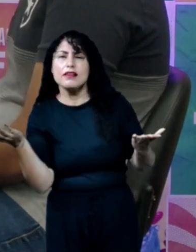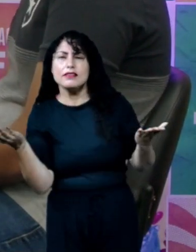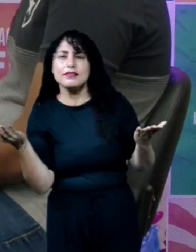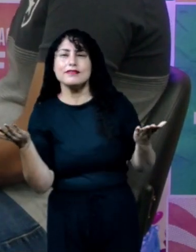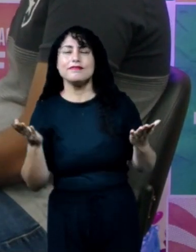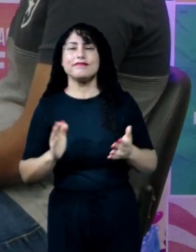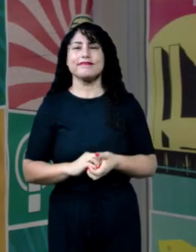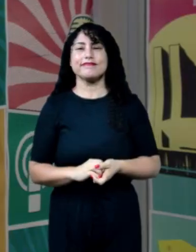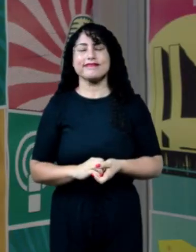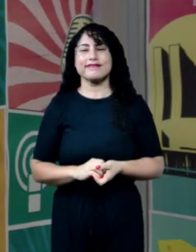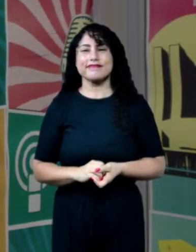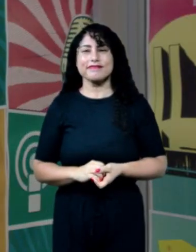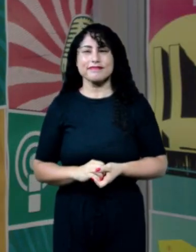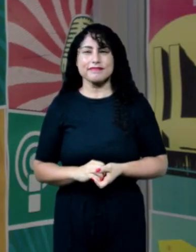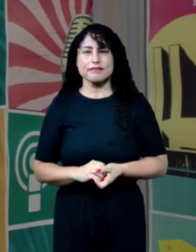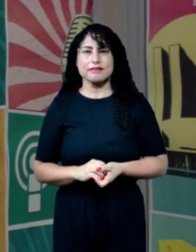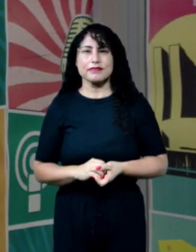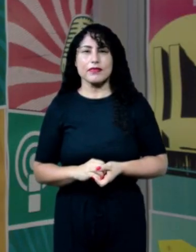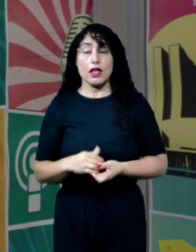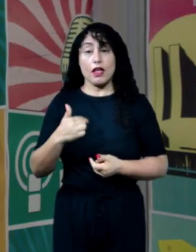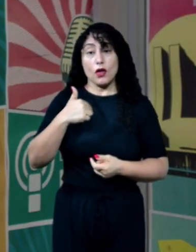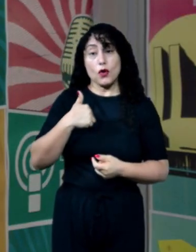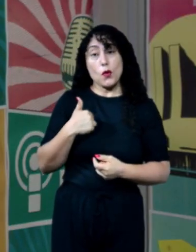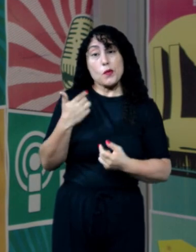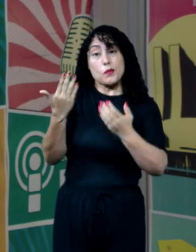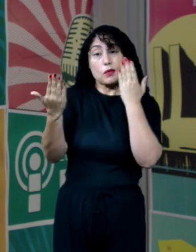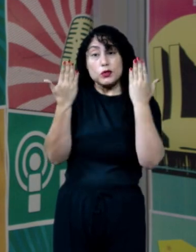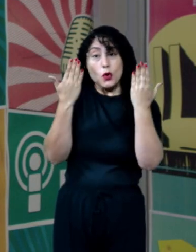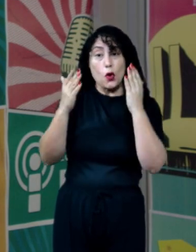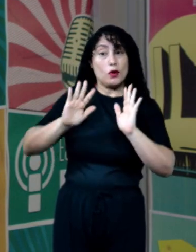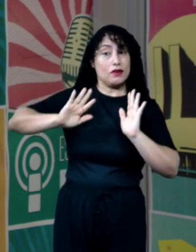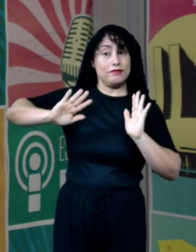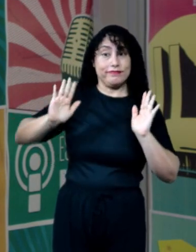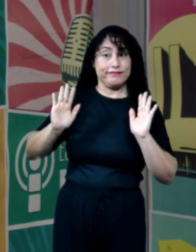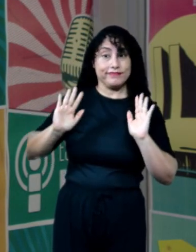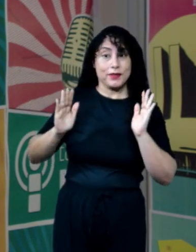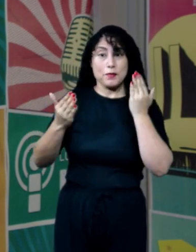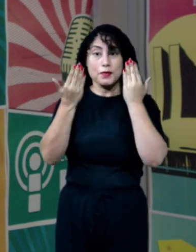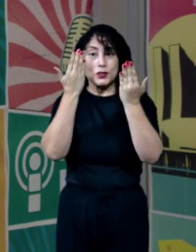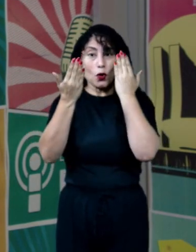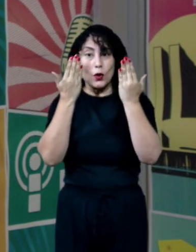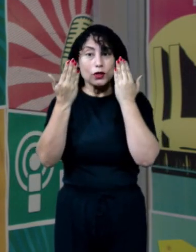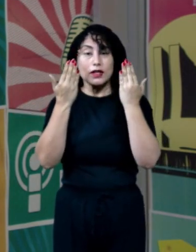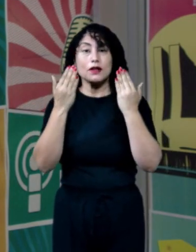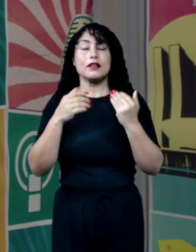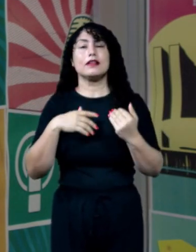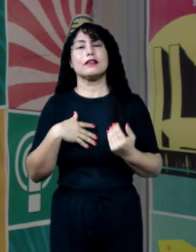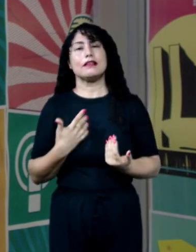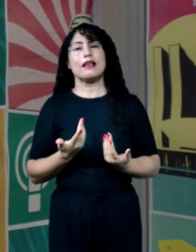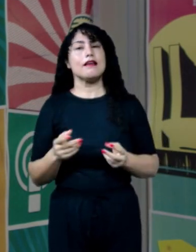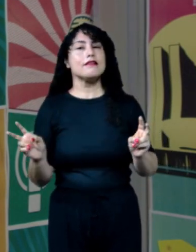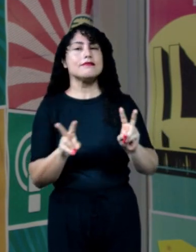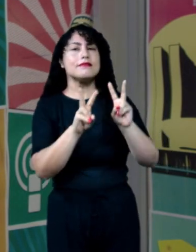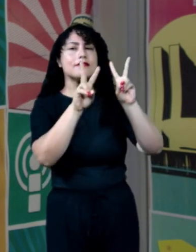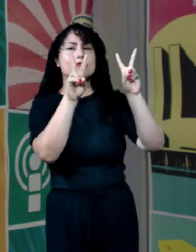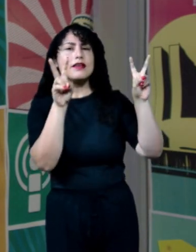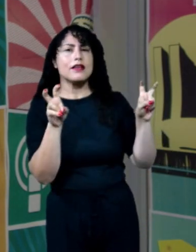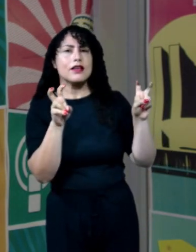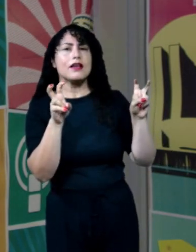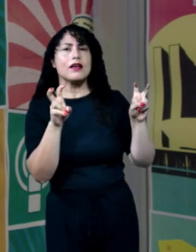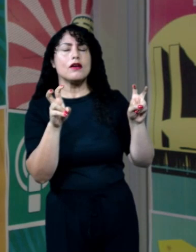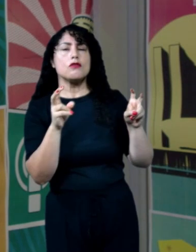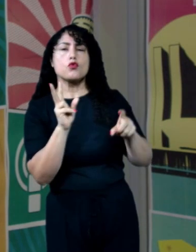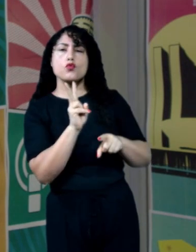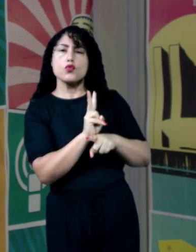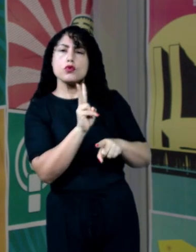Bem, assim, como psicólogo, né, eu não sou psicólogo, tá, gente? Mas, assim, a gente tem muito essa questão do instinto de